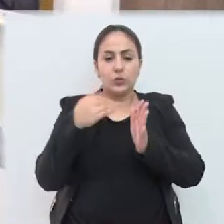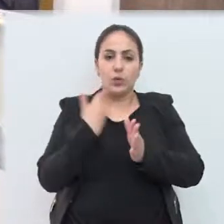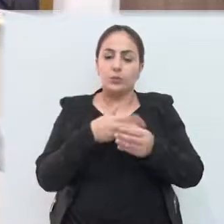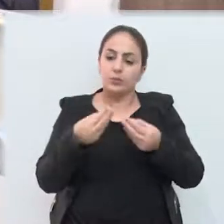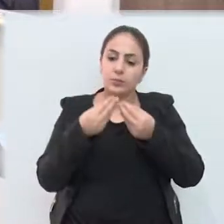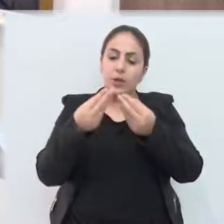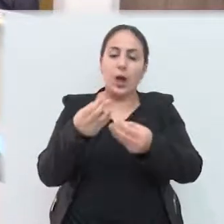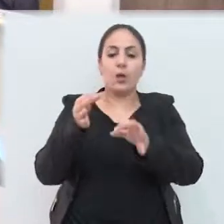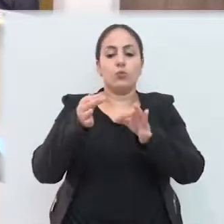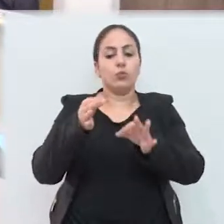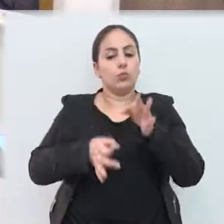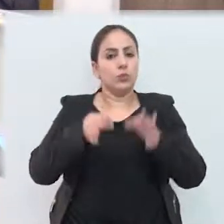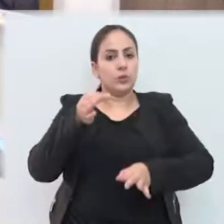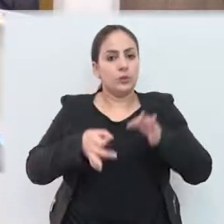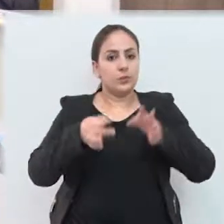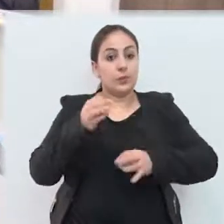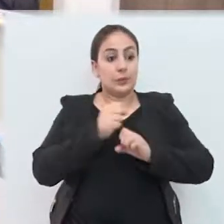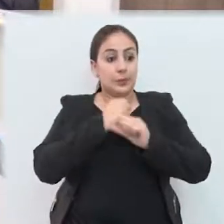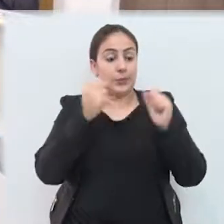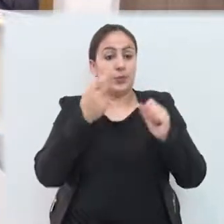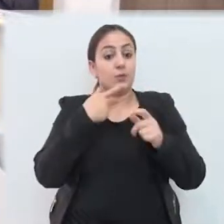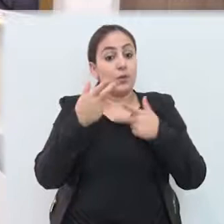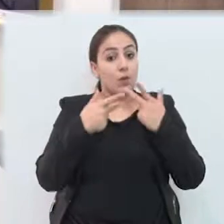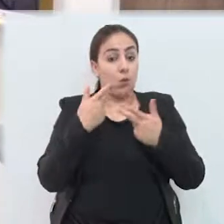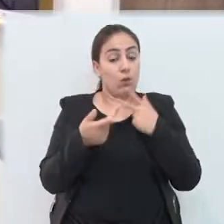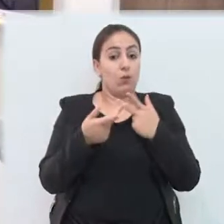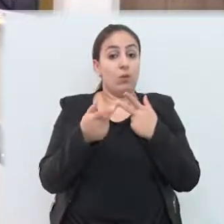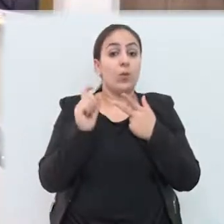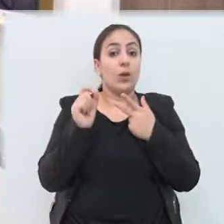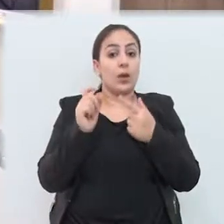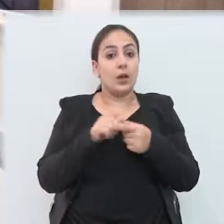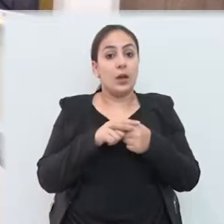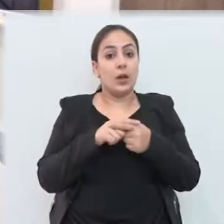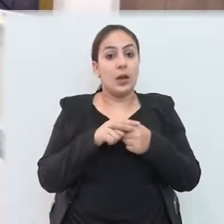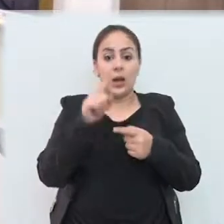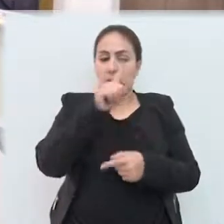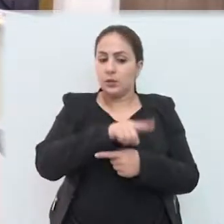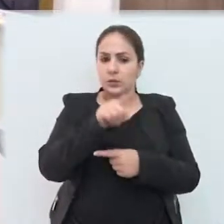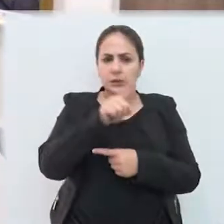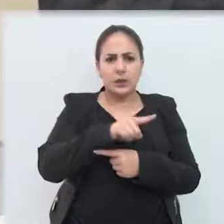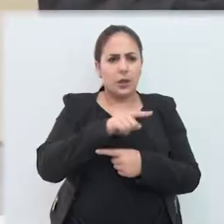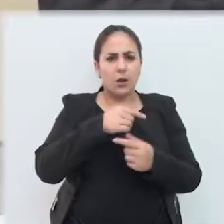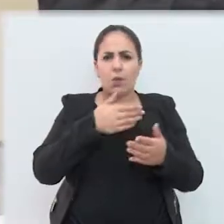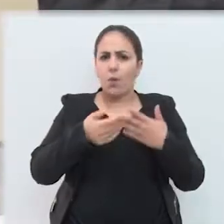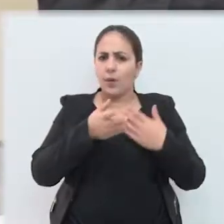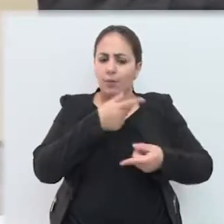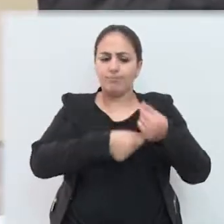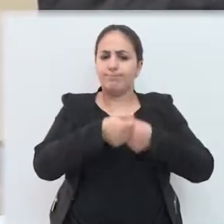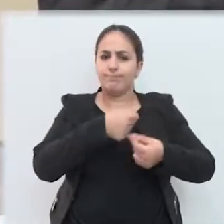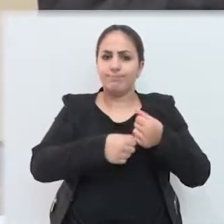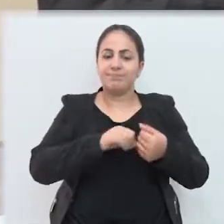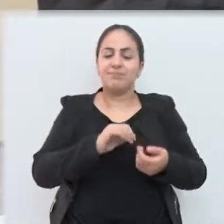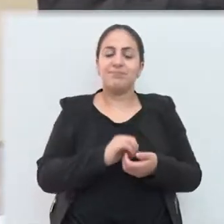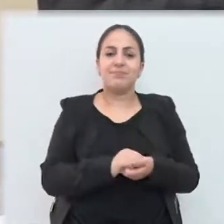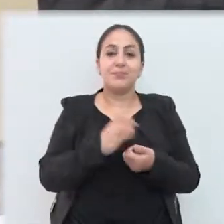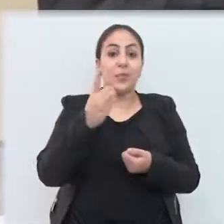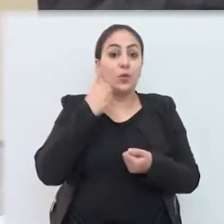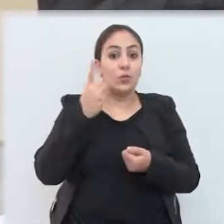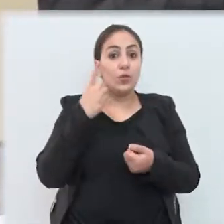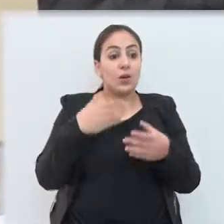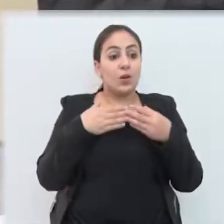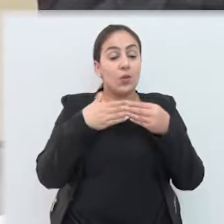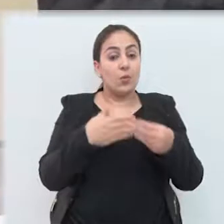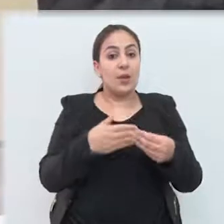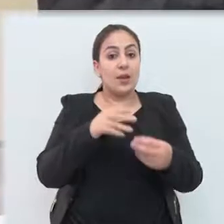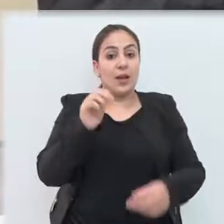nós, e a juíza definiu, então, nesta manhã, a decisão, então, cancelando qualquer negociação. O advogado que acompanha o trâmite